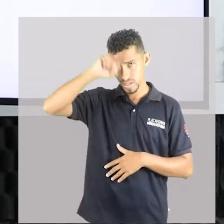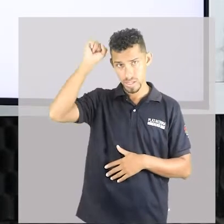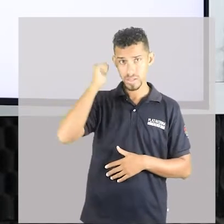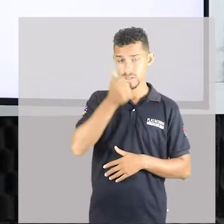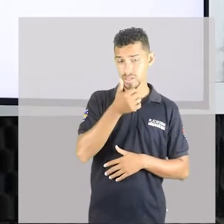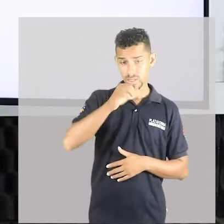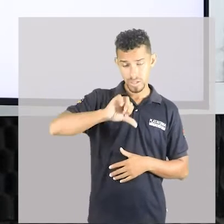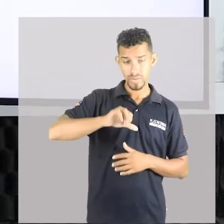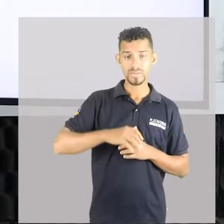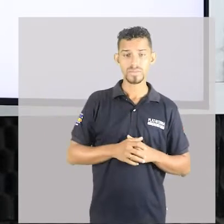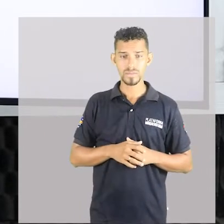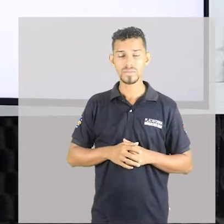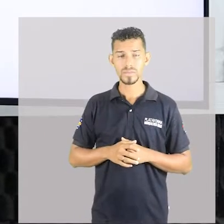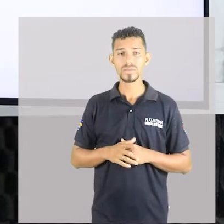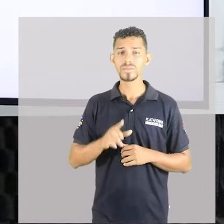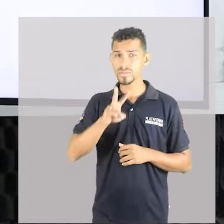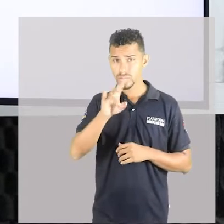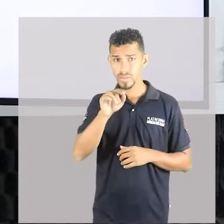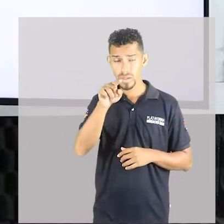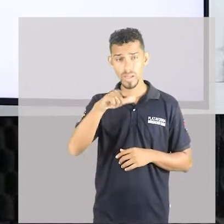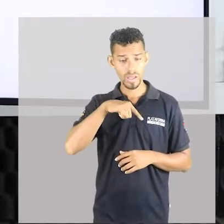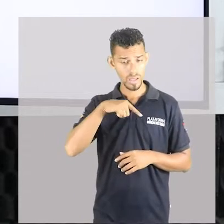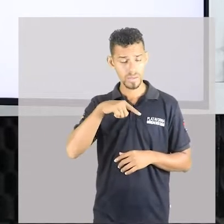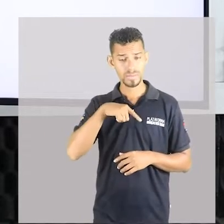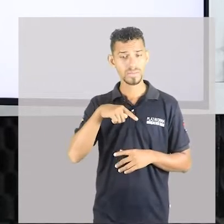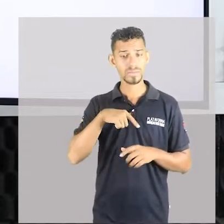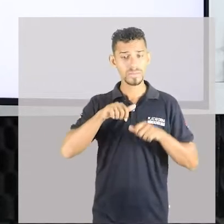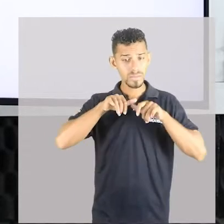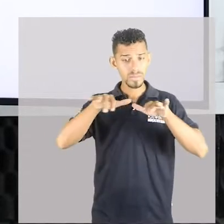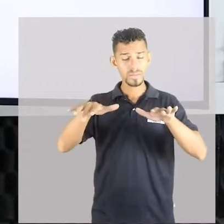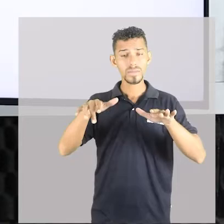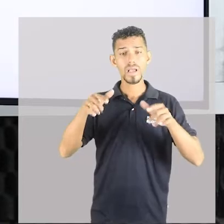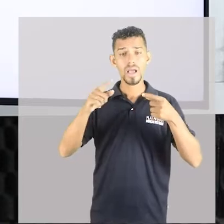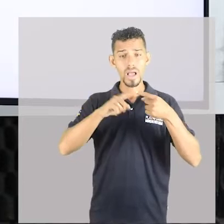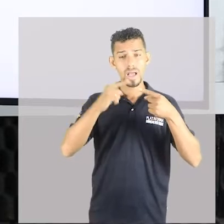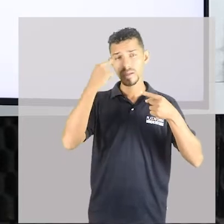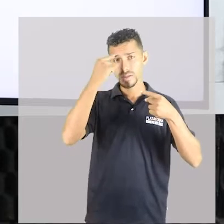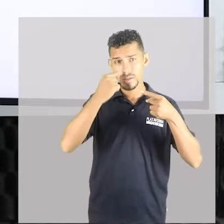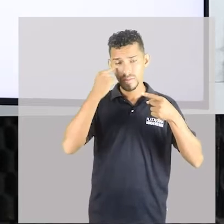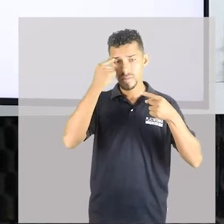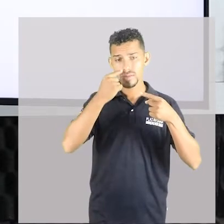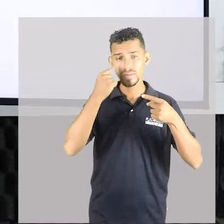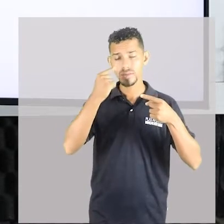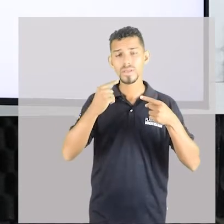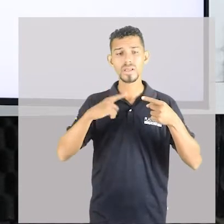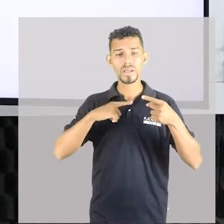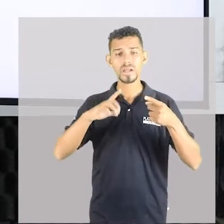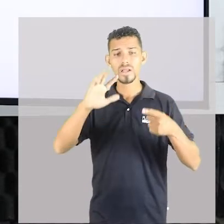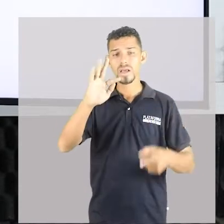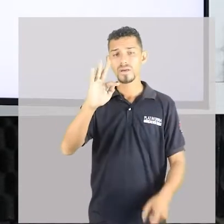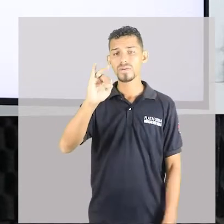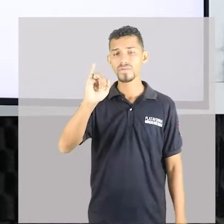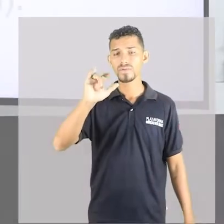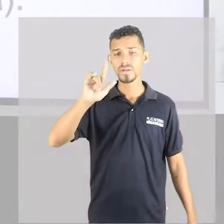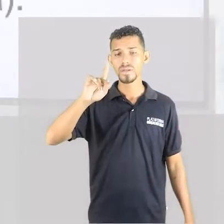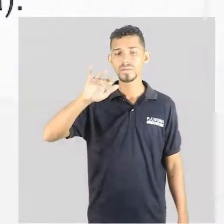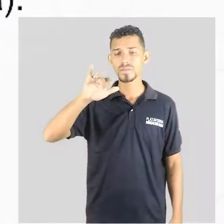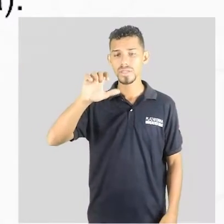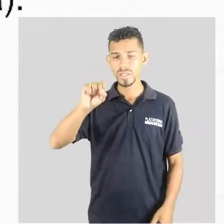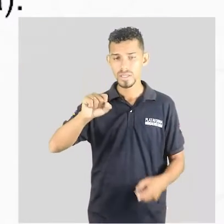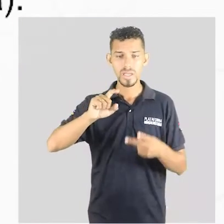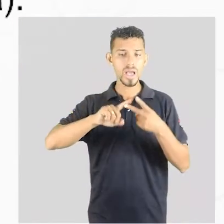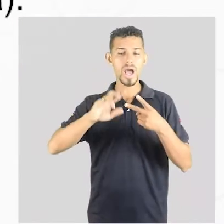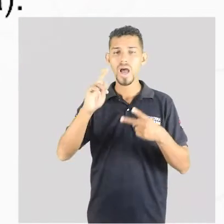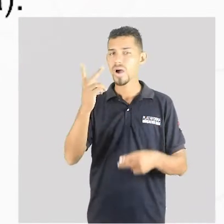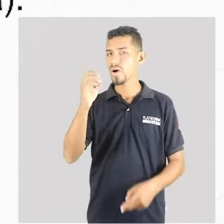XIX. E aí você tem, né, a Espanha também, que estava ali nas Filipinas, a Holanda na